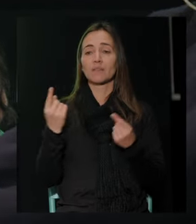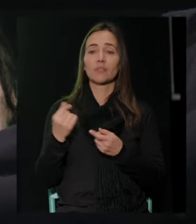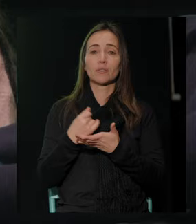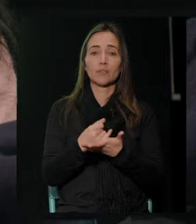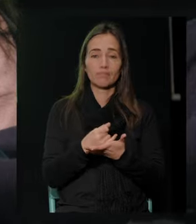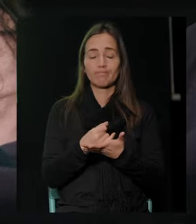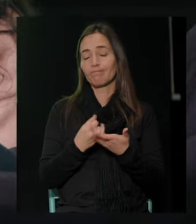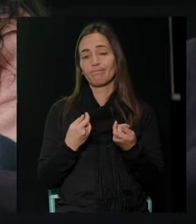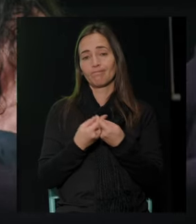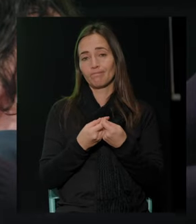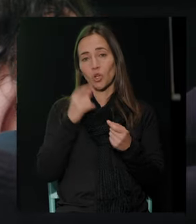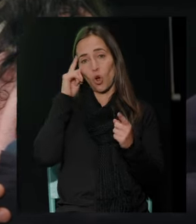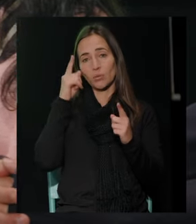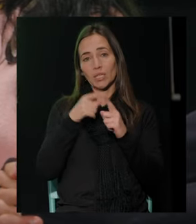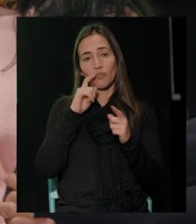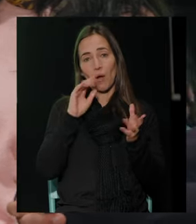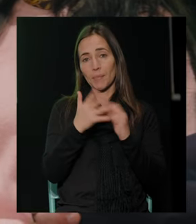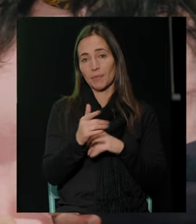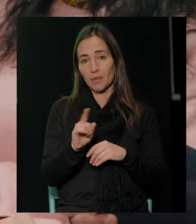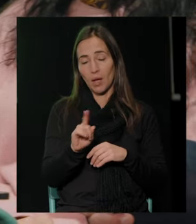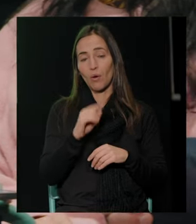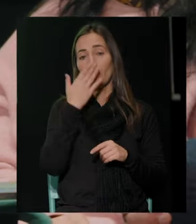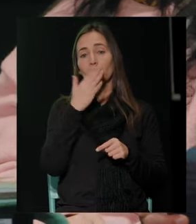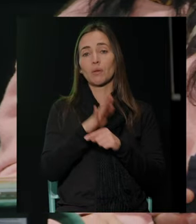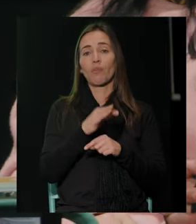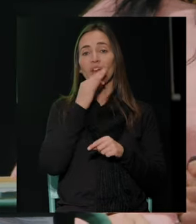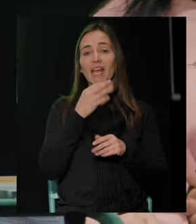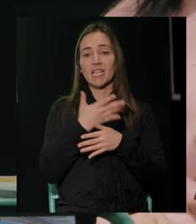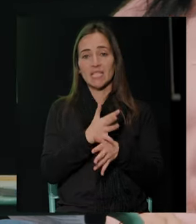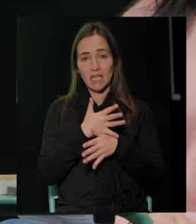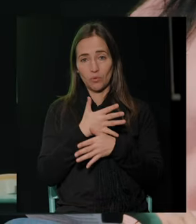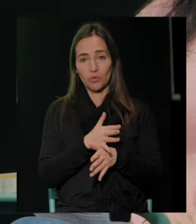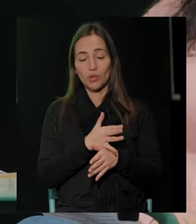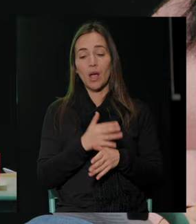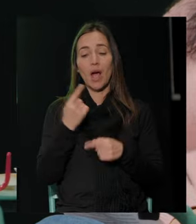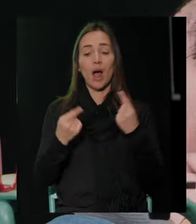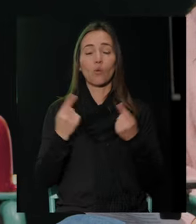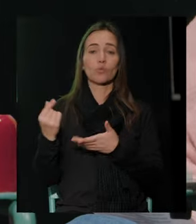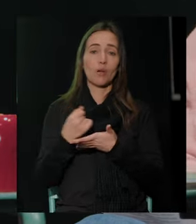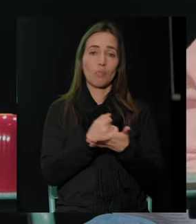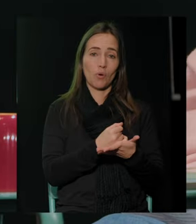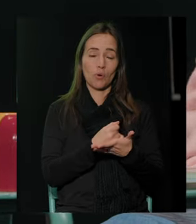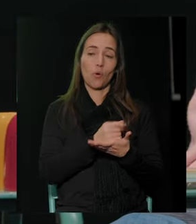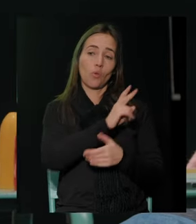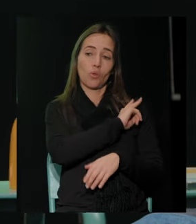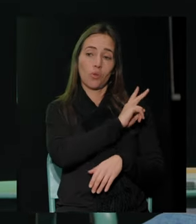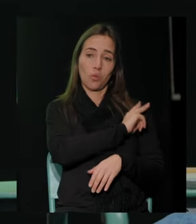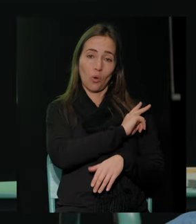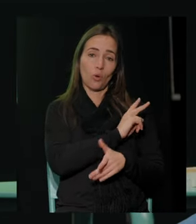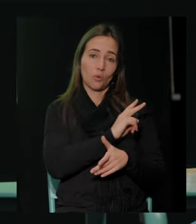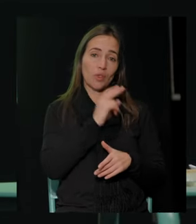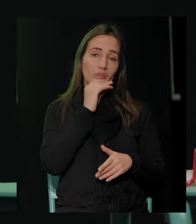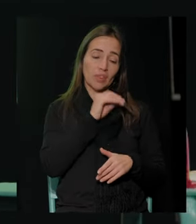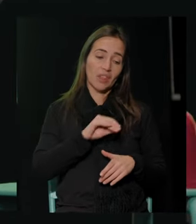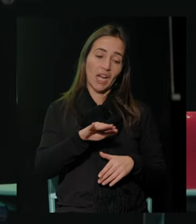sequer vão ao encontro de objetivos ecológicos. Por exemplo, a falar aqui dos incêndios, há subsídios que os proprietários podem implementar nos